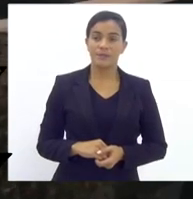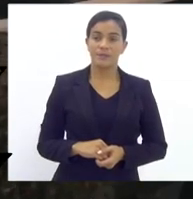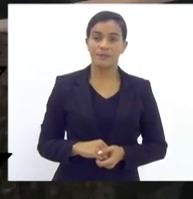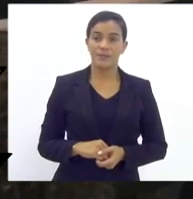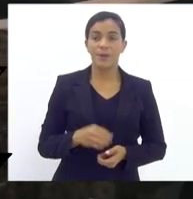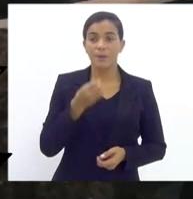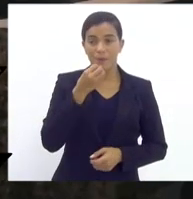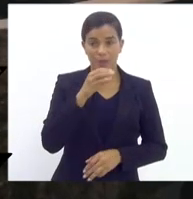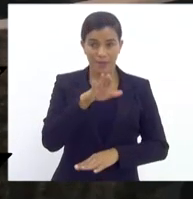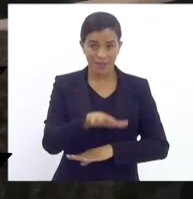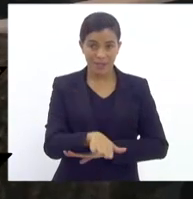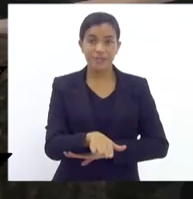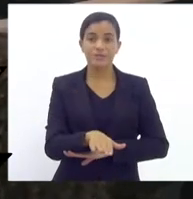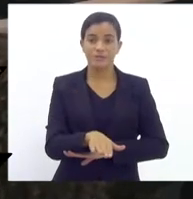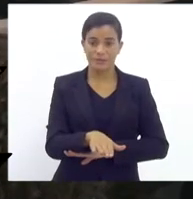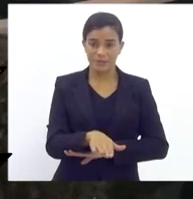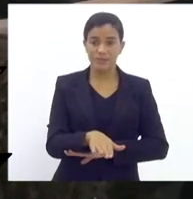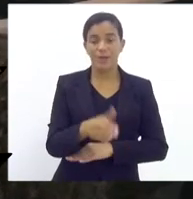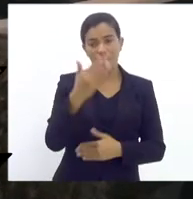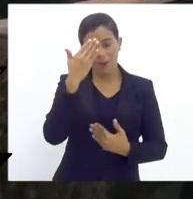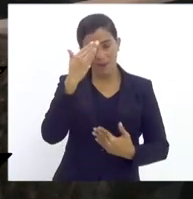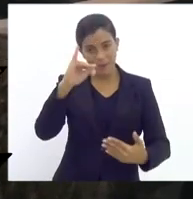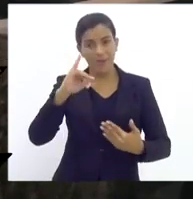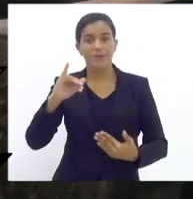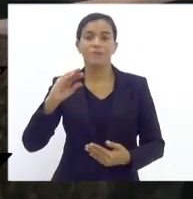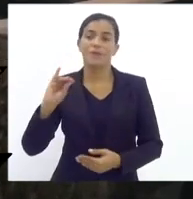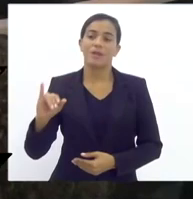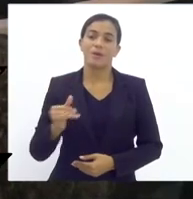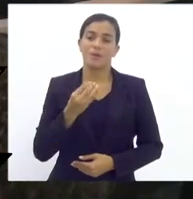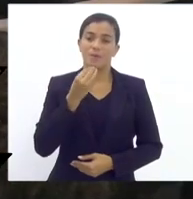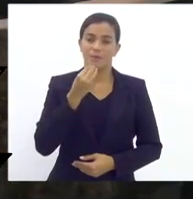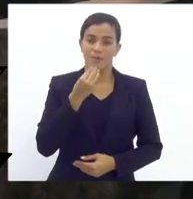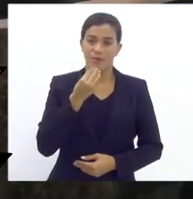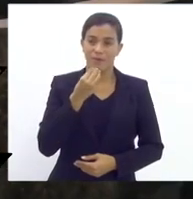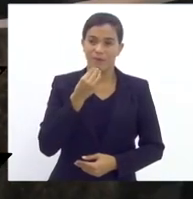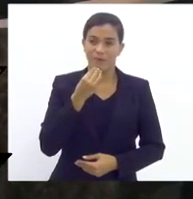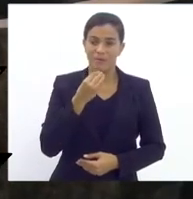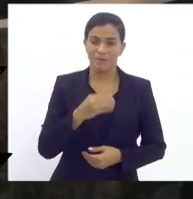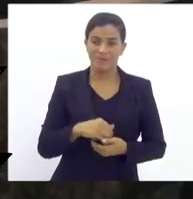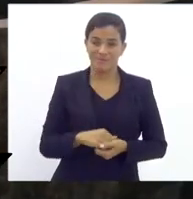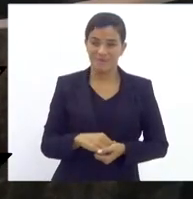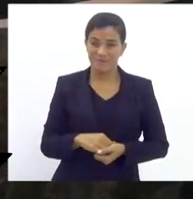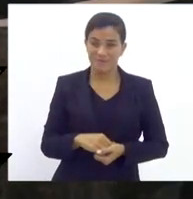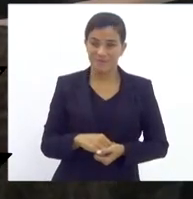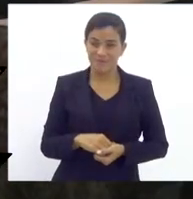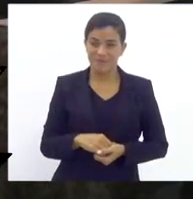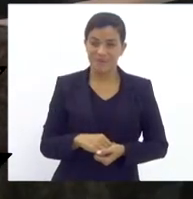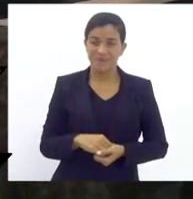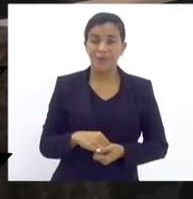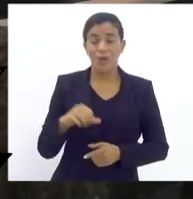Boa tarde obrigado pela oportunidade eu me chamo bem vindo uma Lima